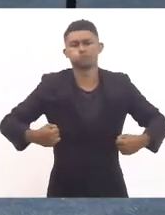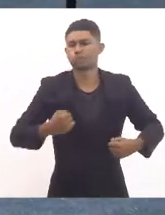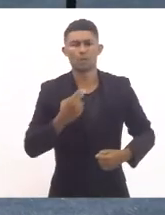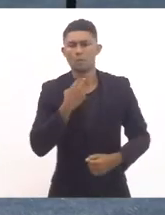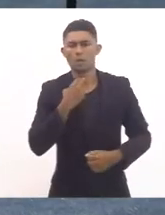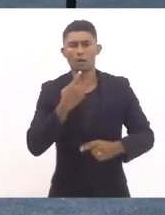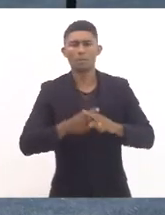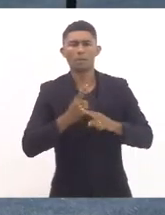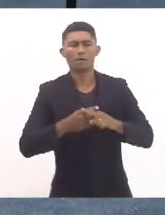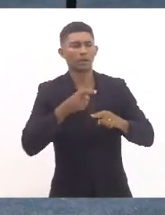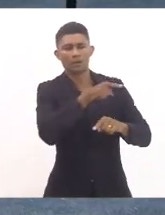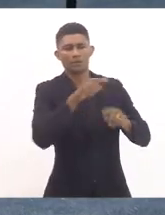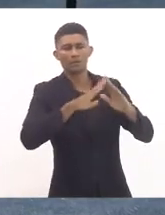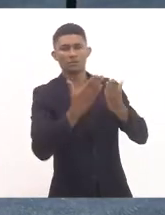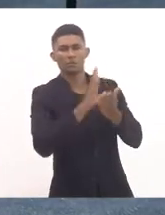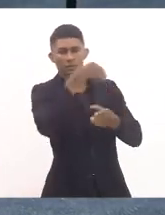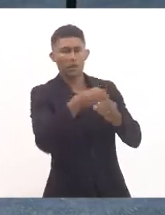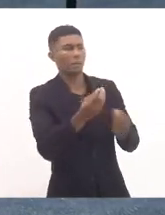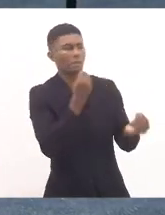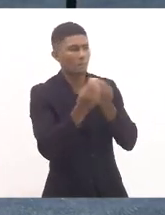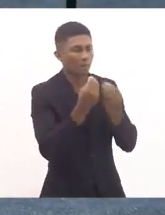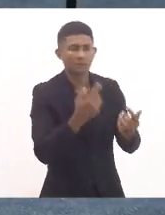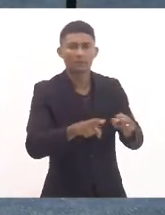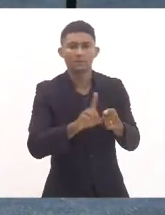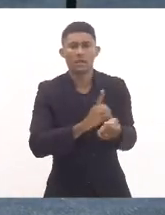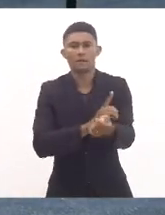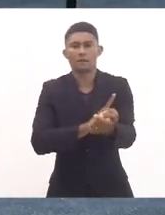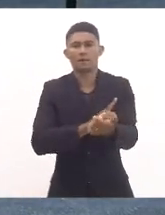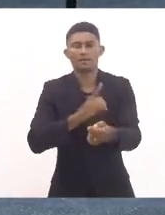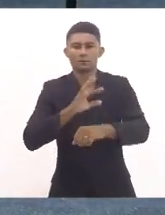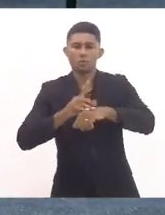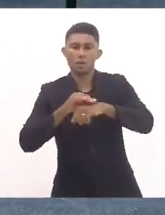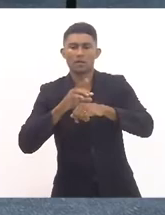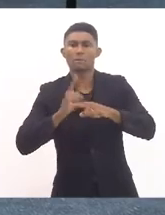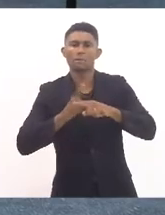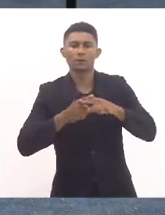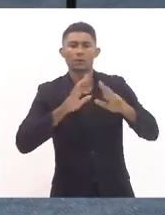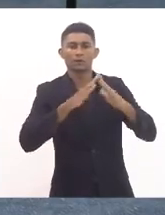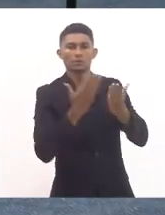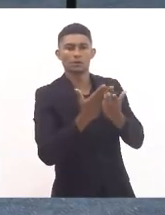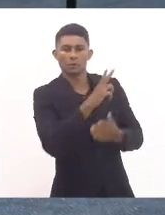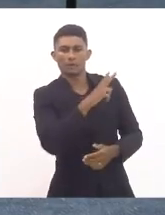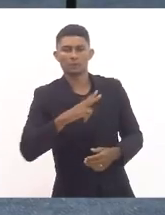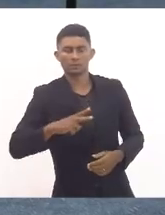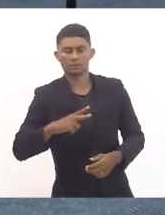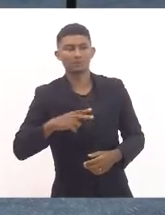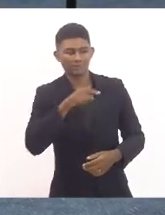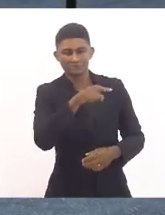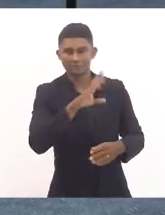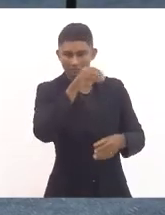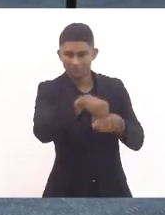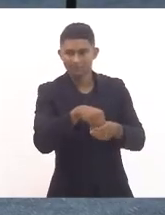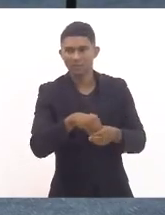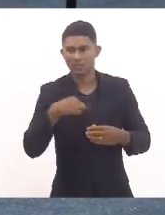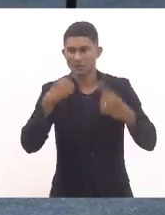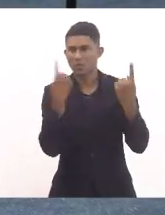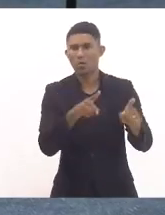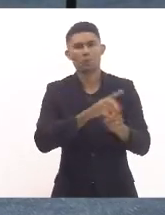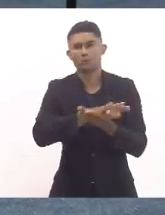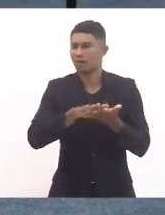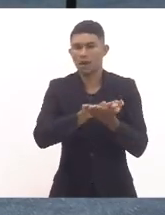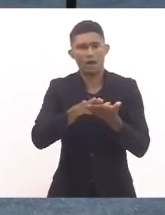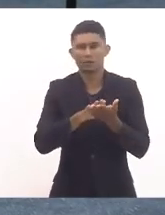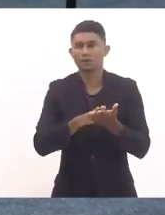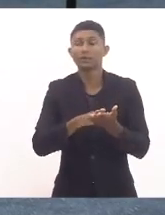que ela consome nas cantinas, principalmente das cantinas das escolas privadas. Eu não sou contra a iniciativa privada. Eu sou contra, assim,